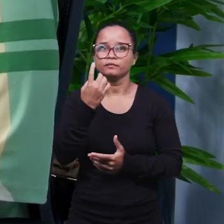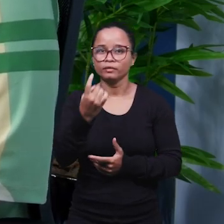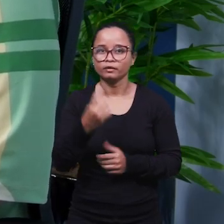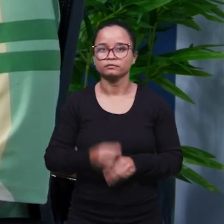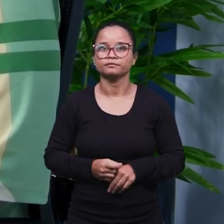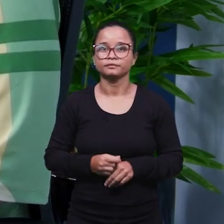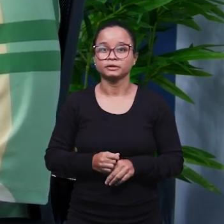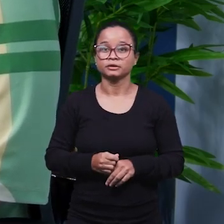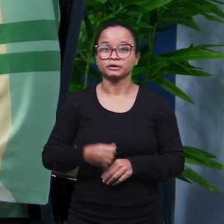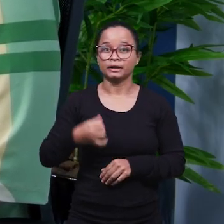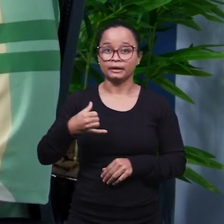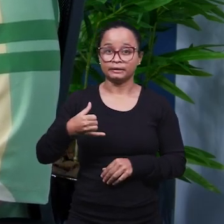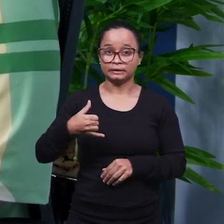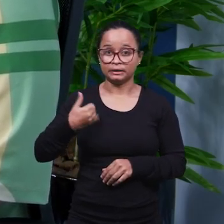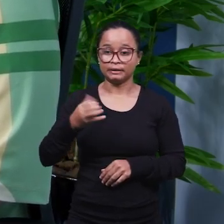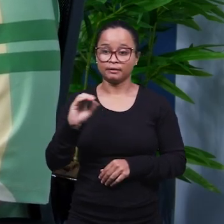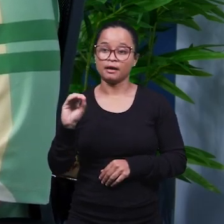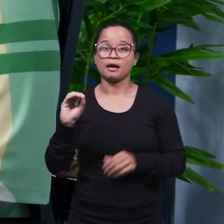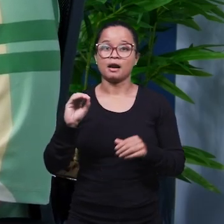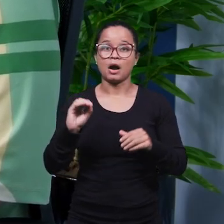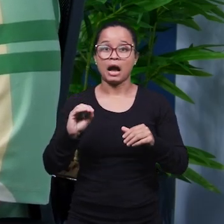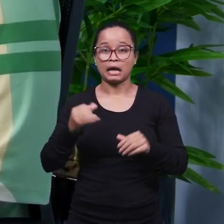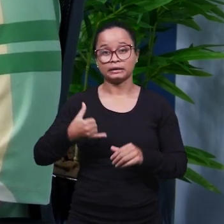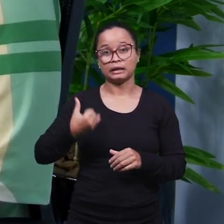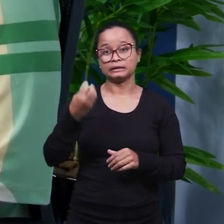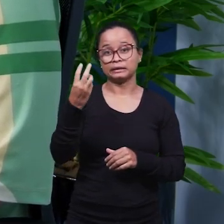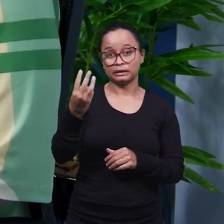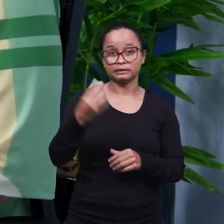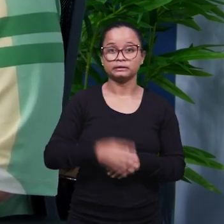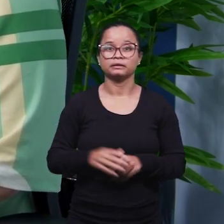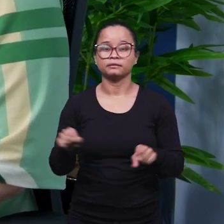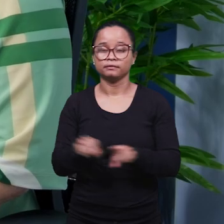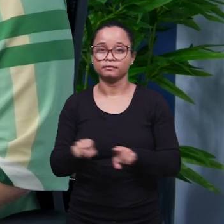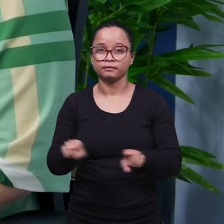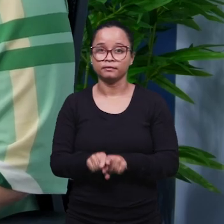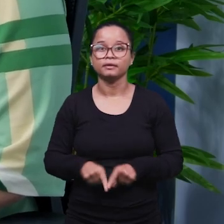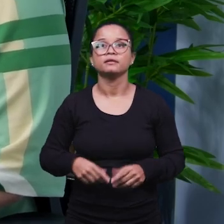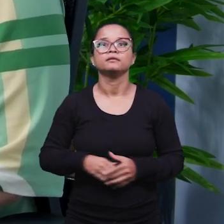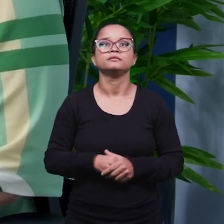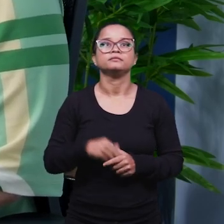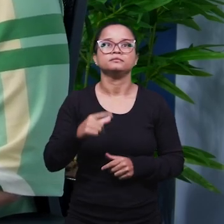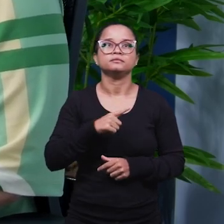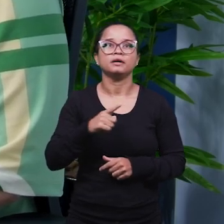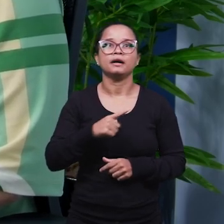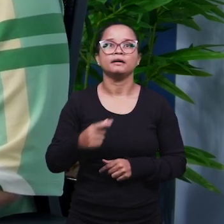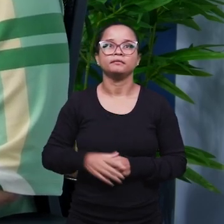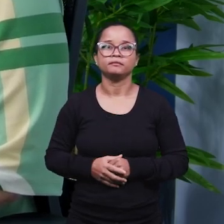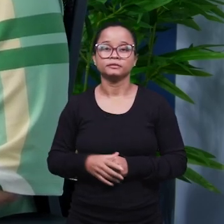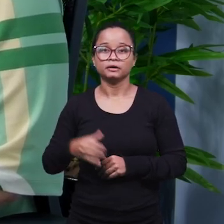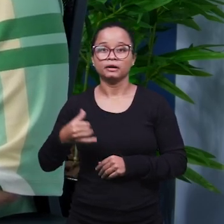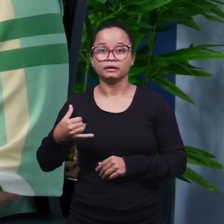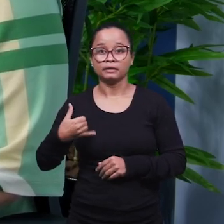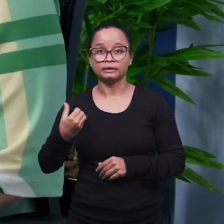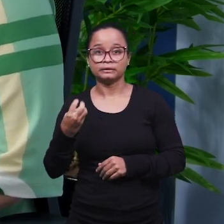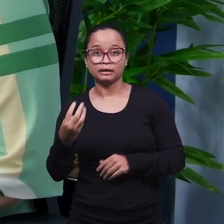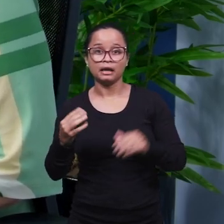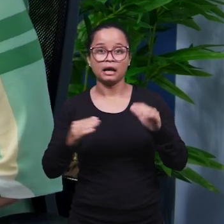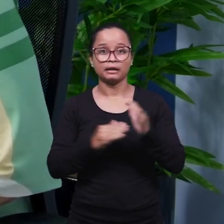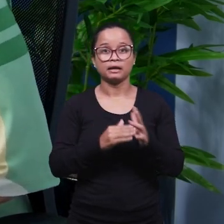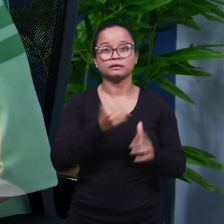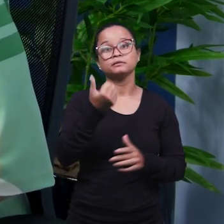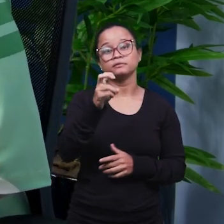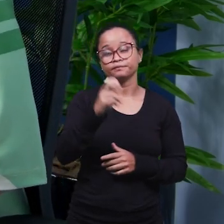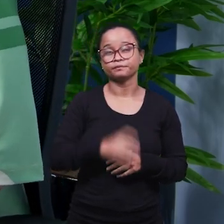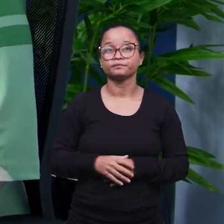do mês 0 a 3 anos e a aula 1 de 3 a 15 anos. Clicando aqui de 0 a